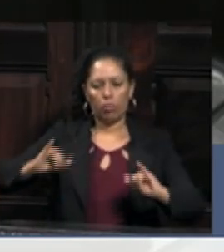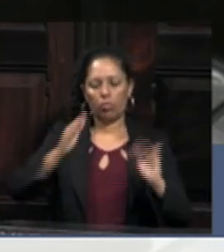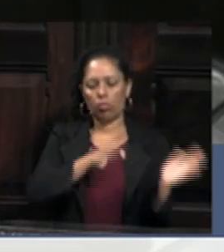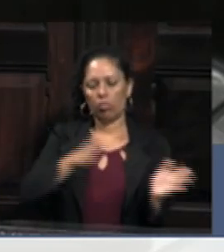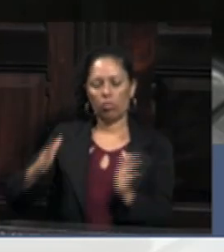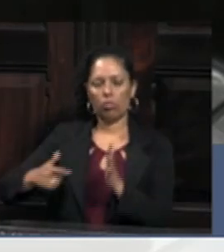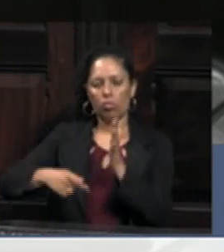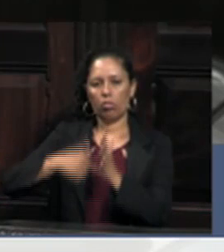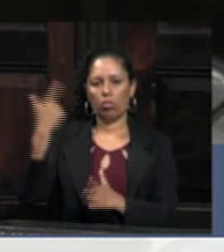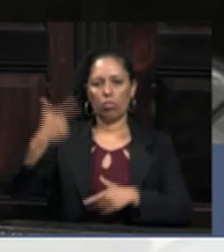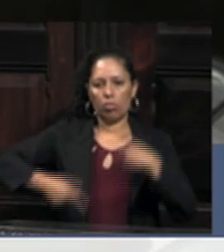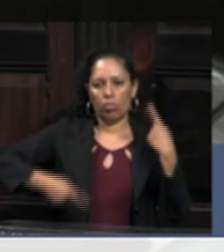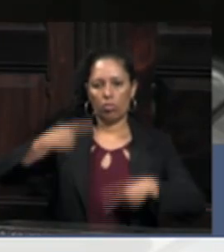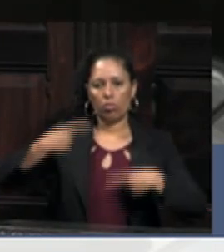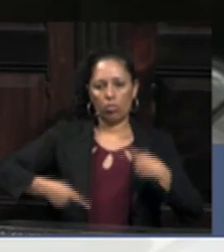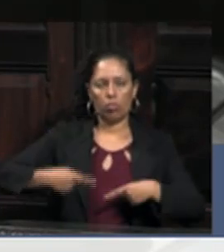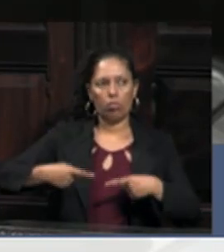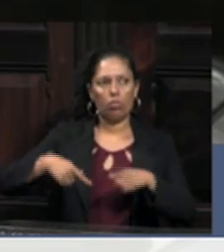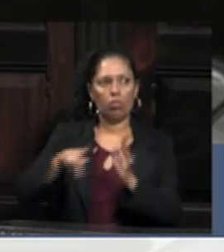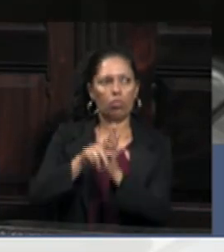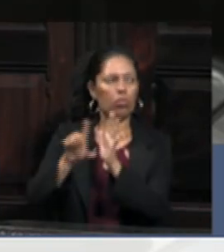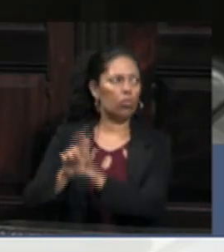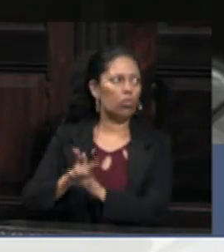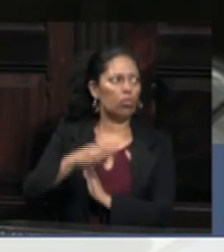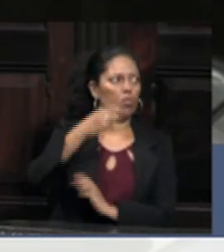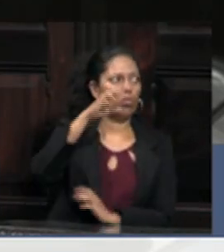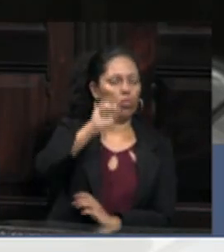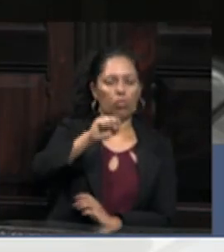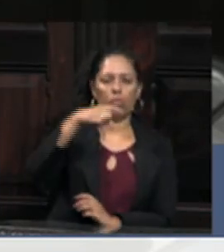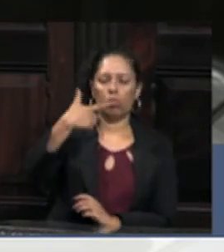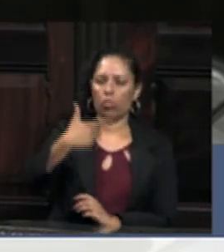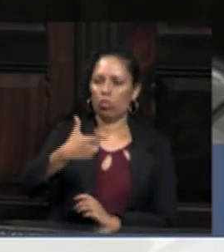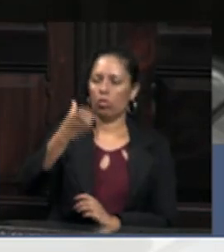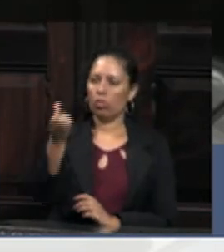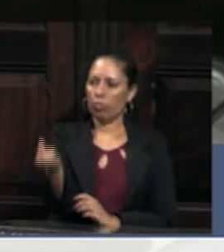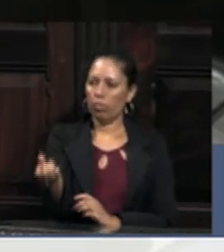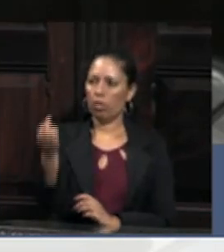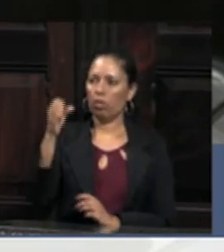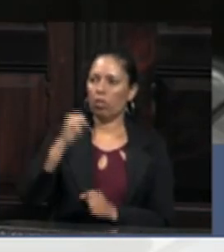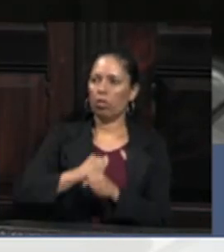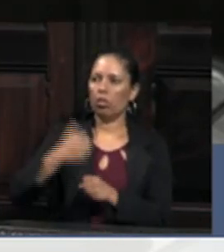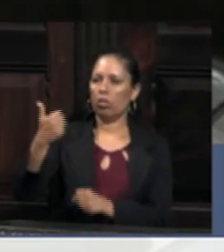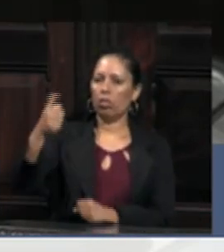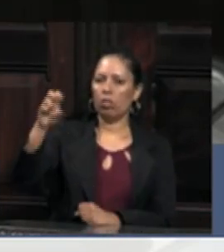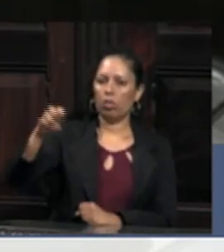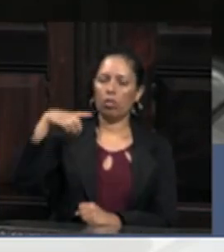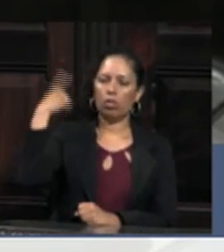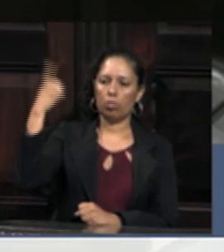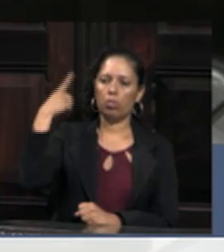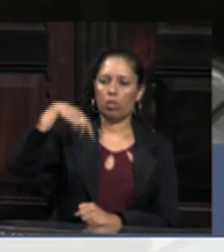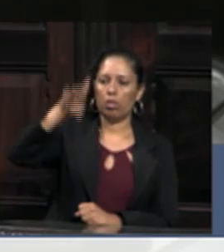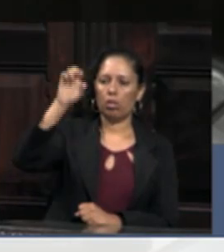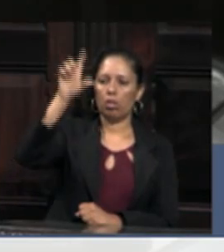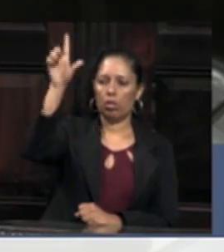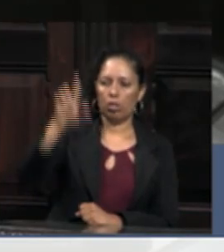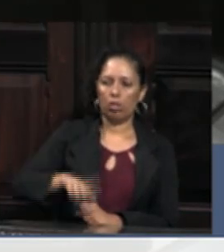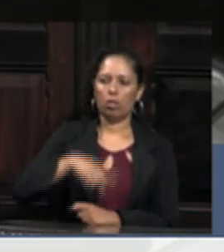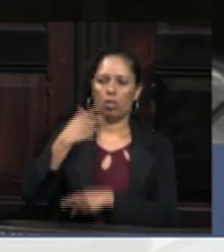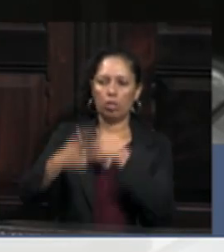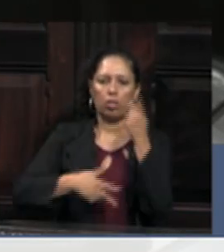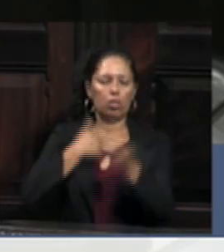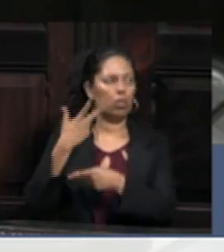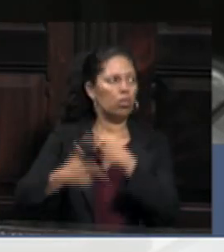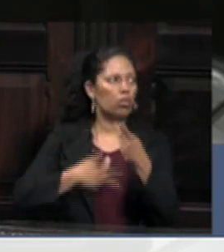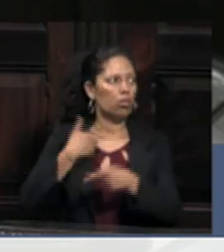segunda discussão, redação do vencido assim emendado. Projeto de Lei 826-A de 2015, autoria do deputado André Siciliano. Institui o Programa Estadual